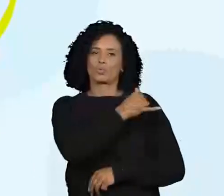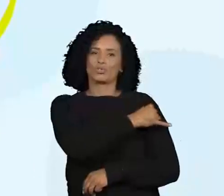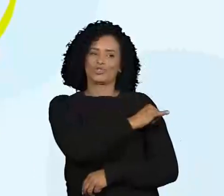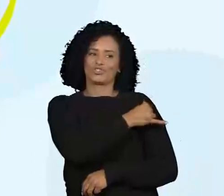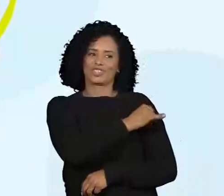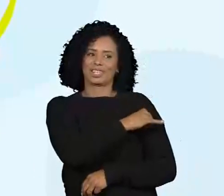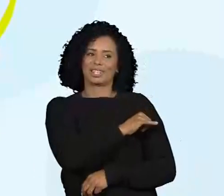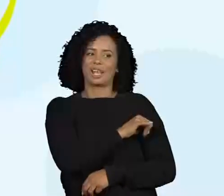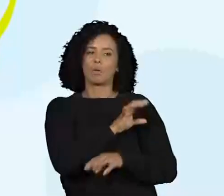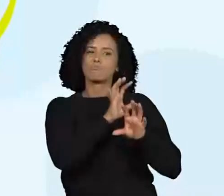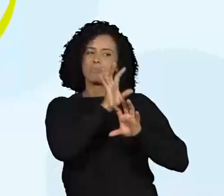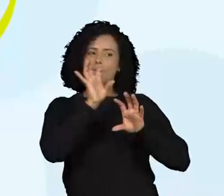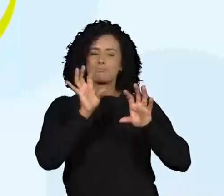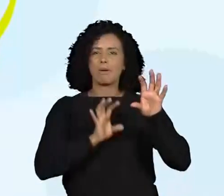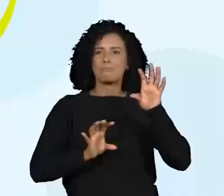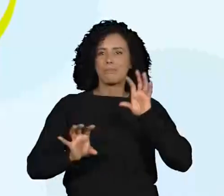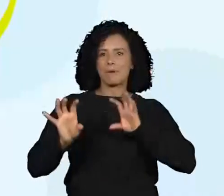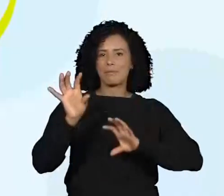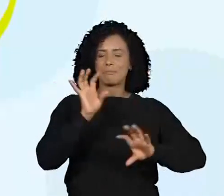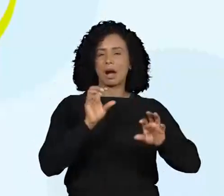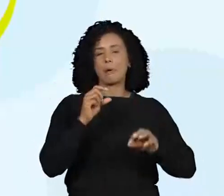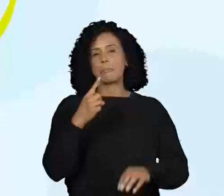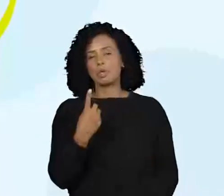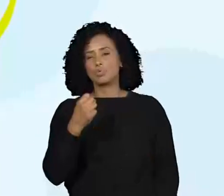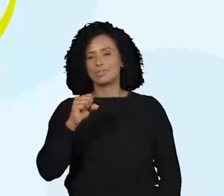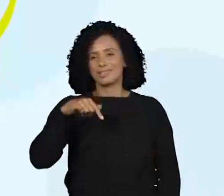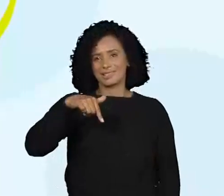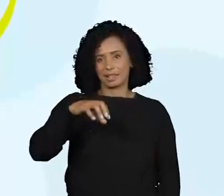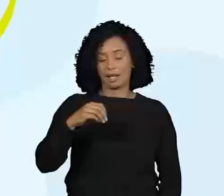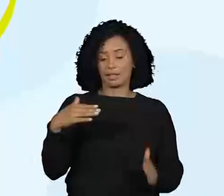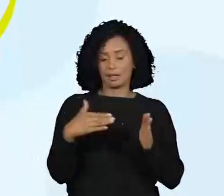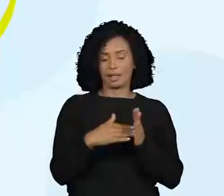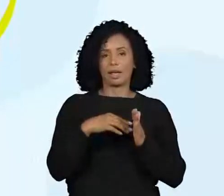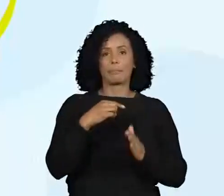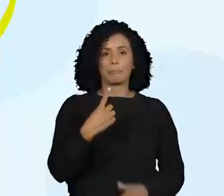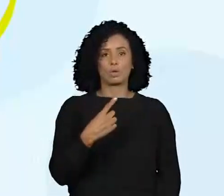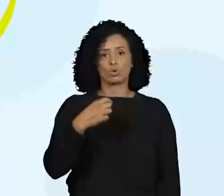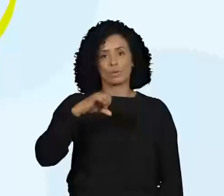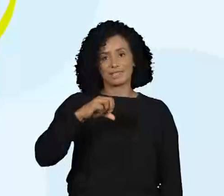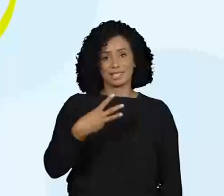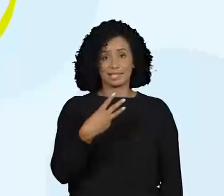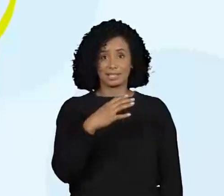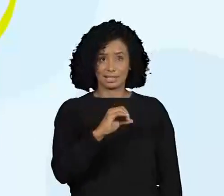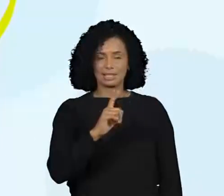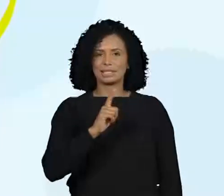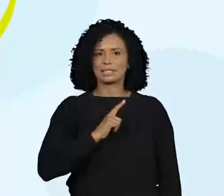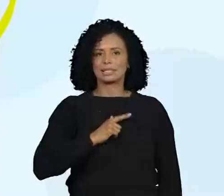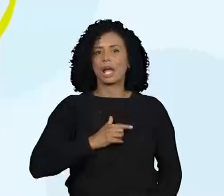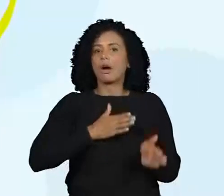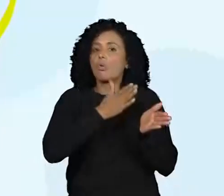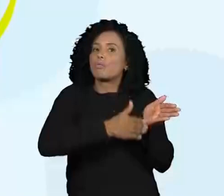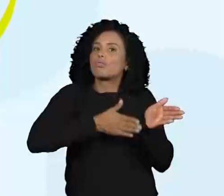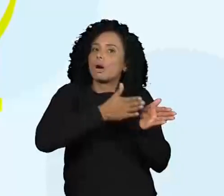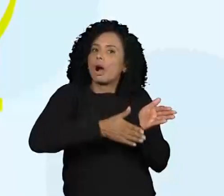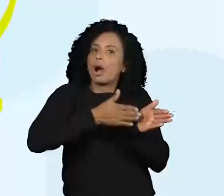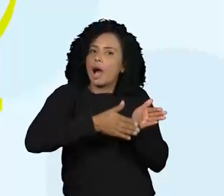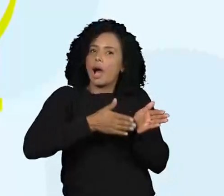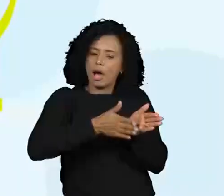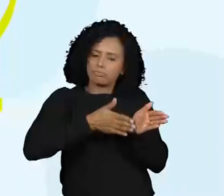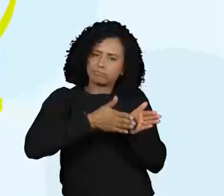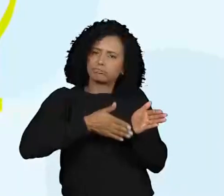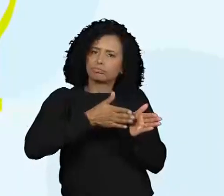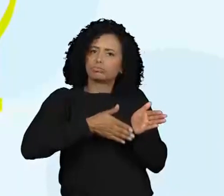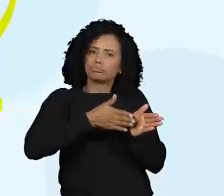de 1870 a 1930, as ferrovias brasileiras foram